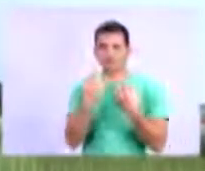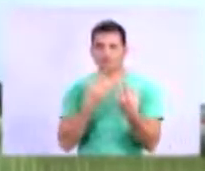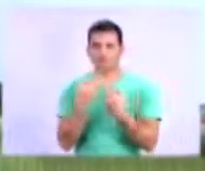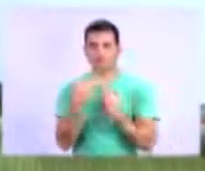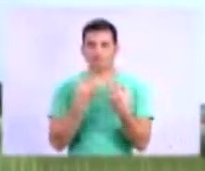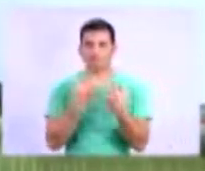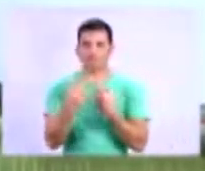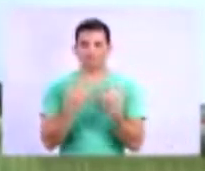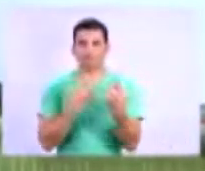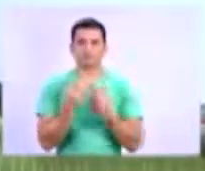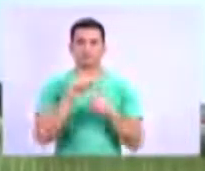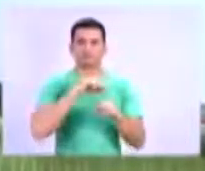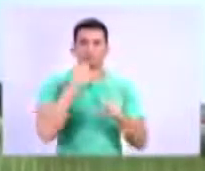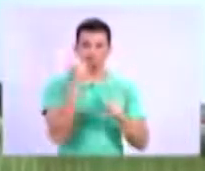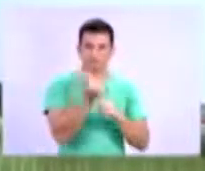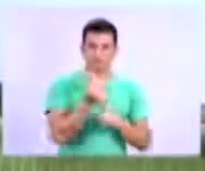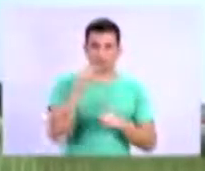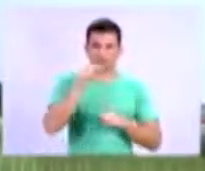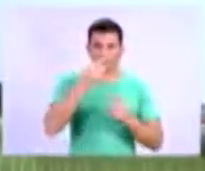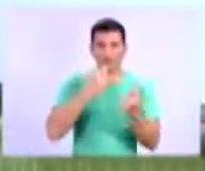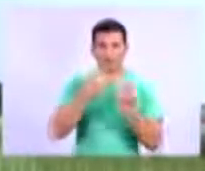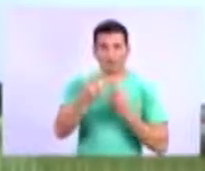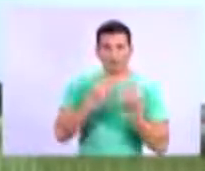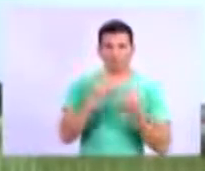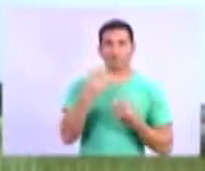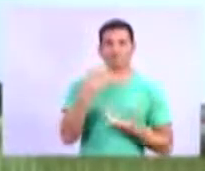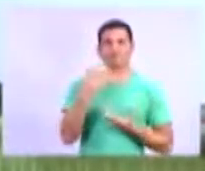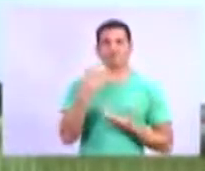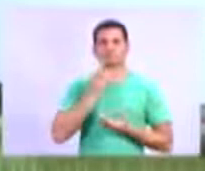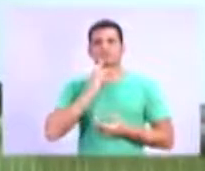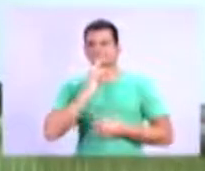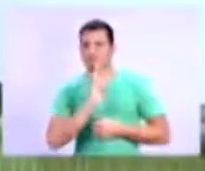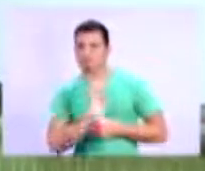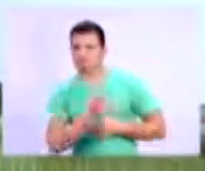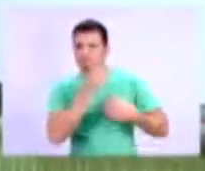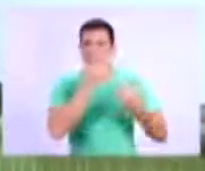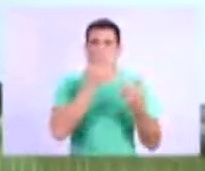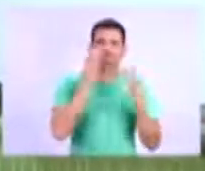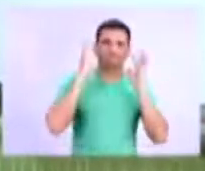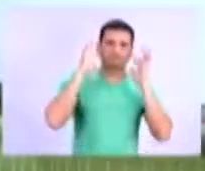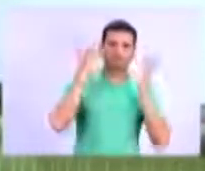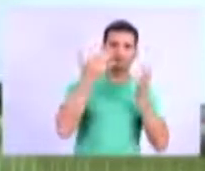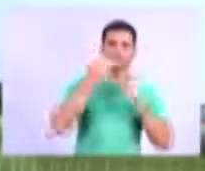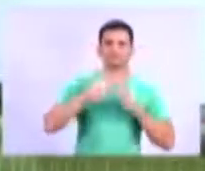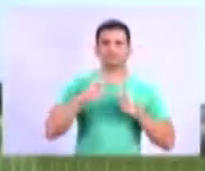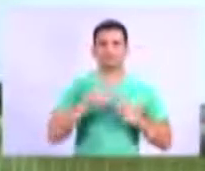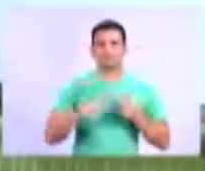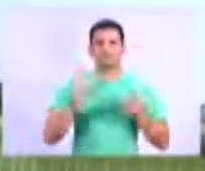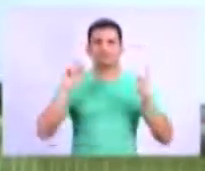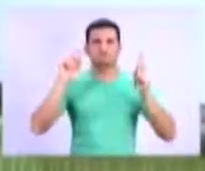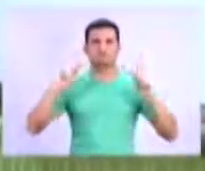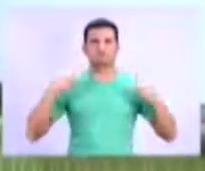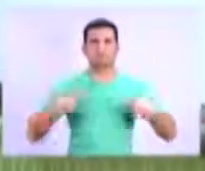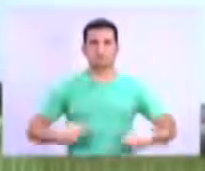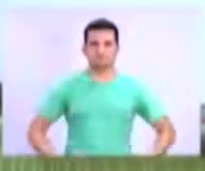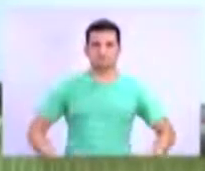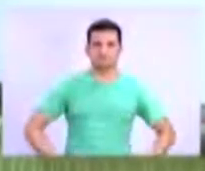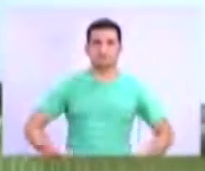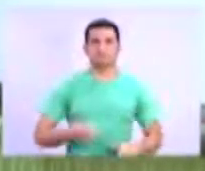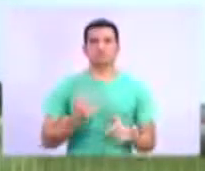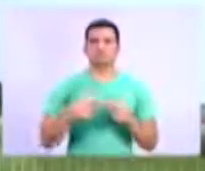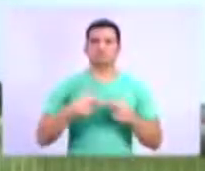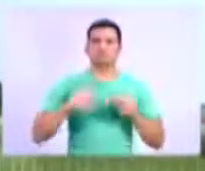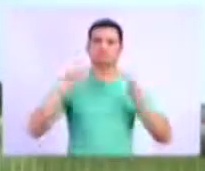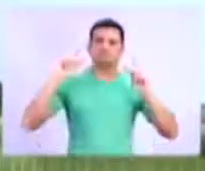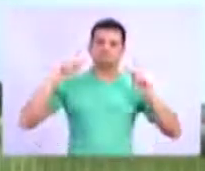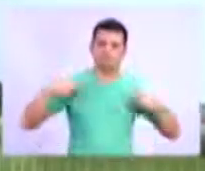partir desse diálogo, buscar respostas, soluções para os nossos problemas humanitários, tanto os problemas da